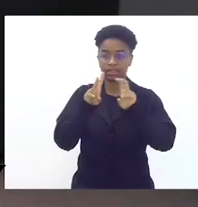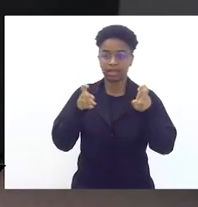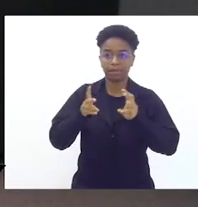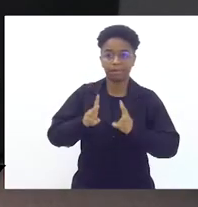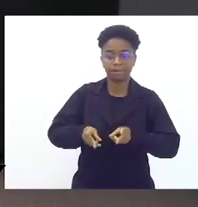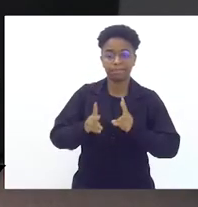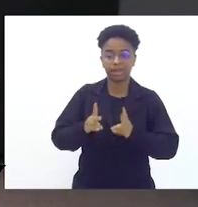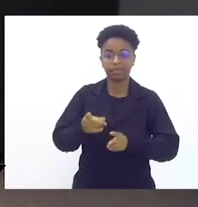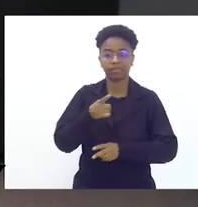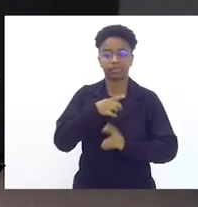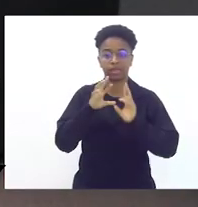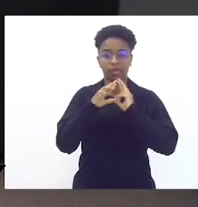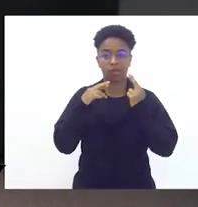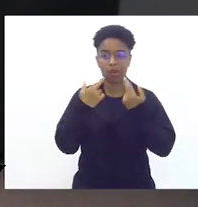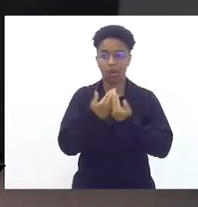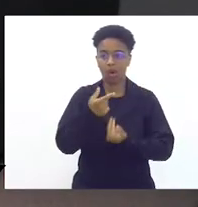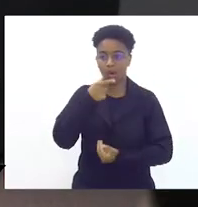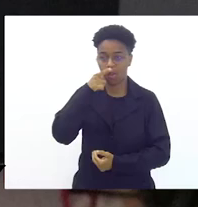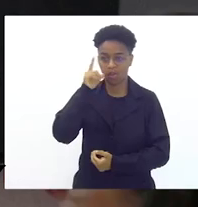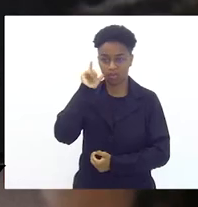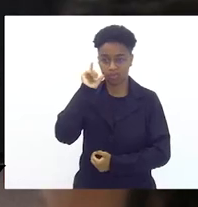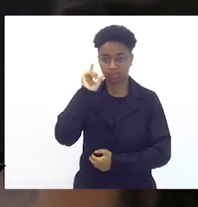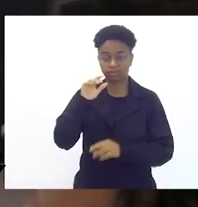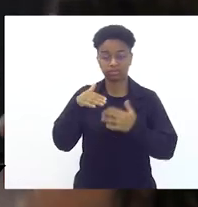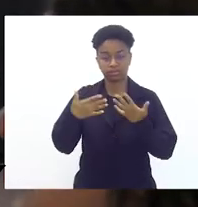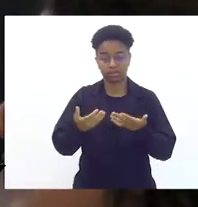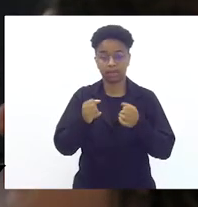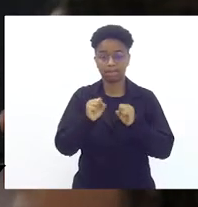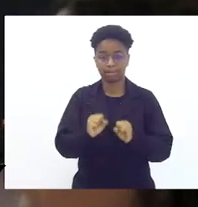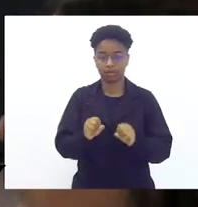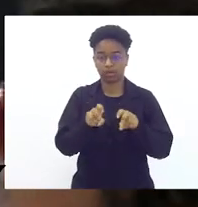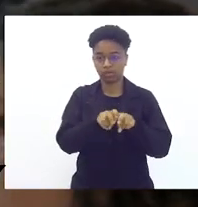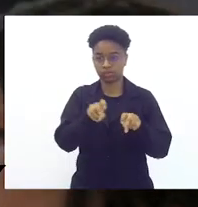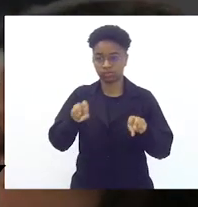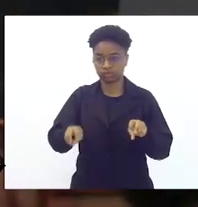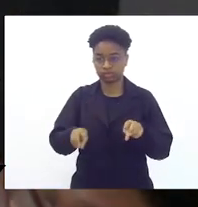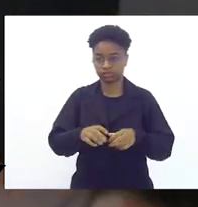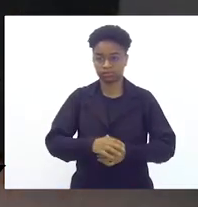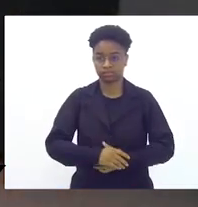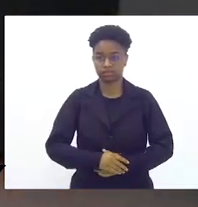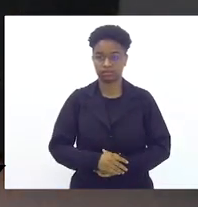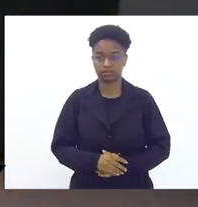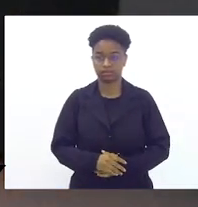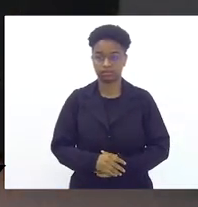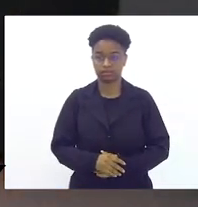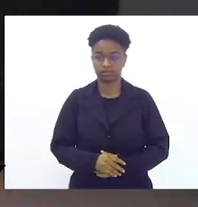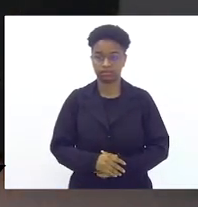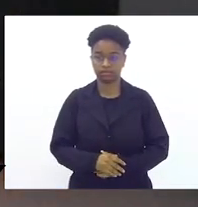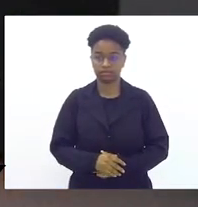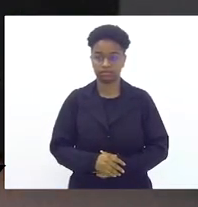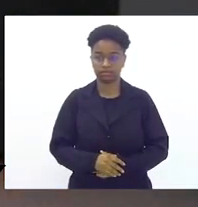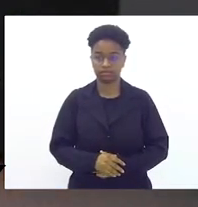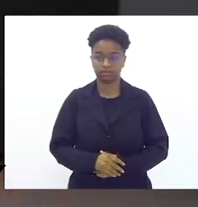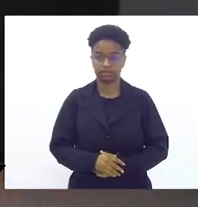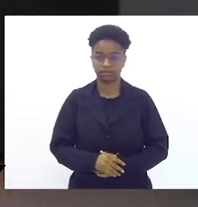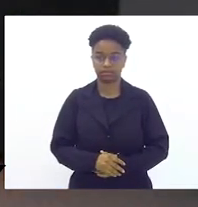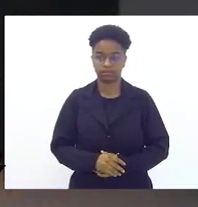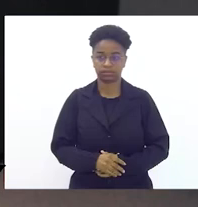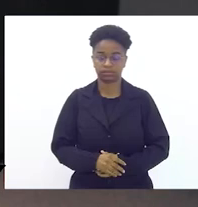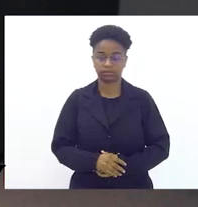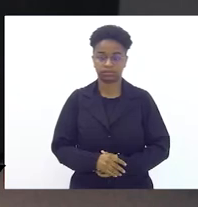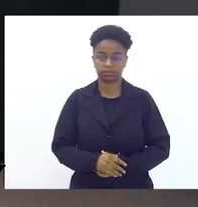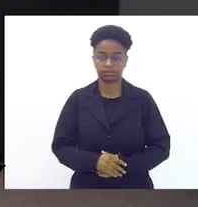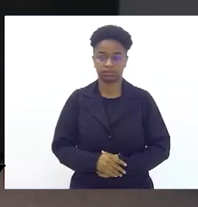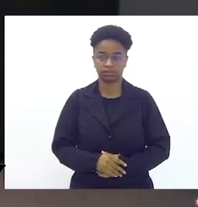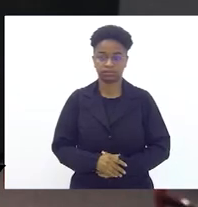ontem inclusive Então senta aqui do meu lado querida toda bonita para variar muito